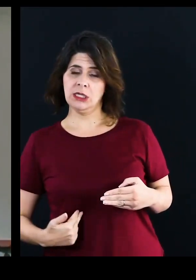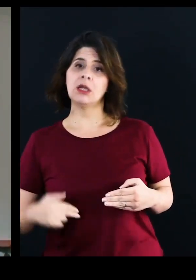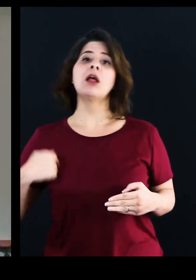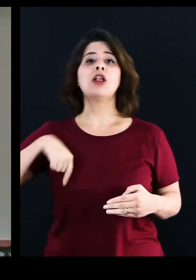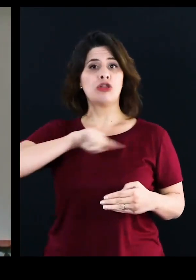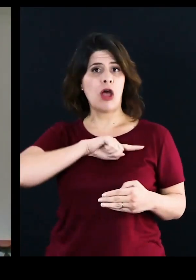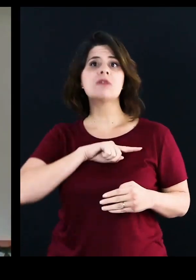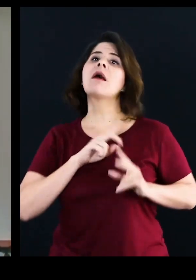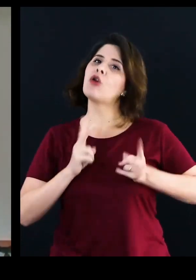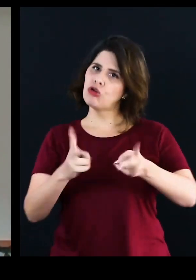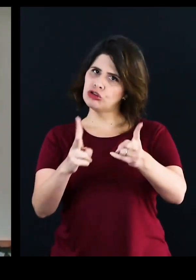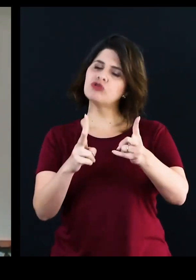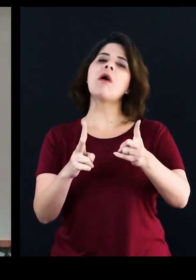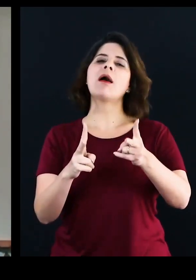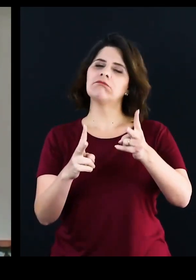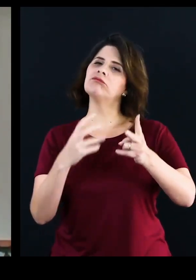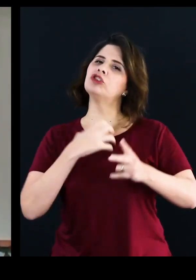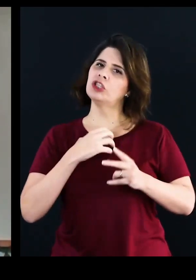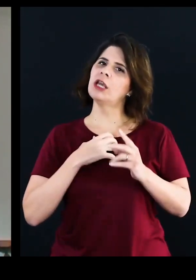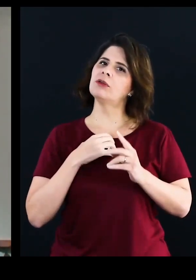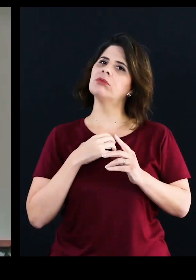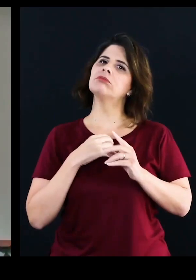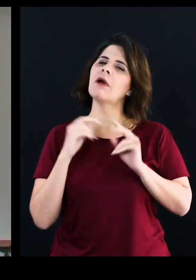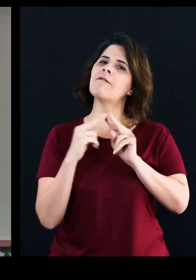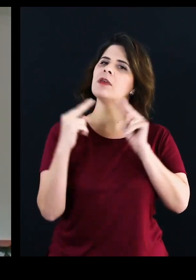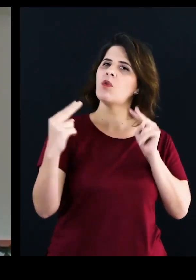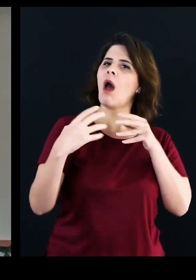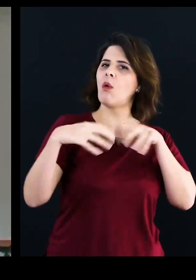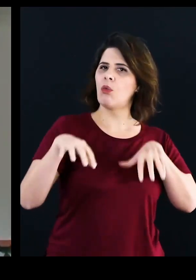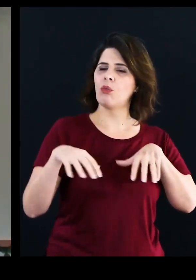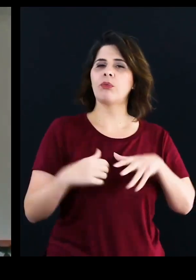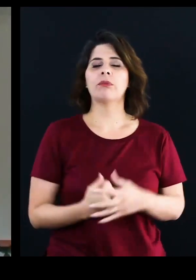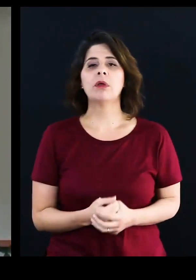digital. Mas são